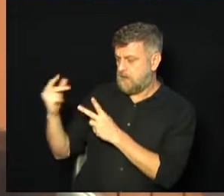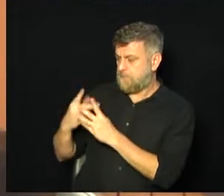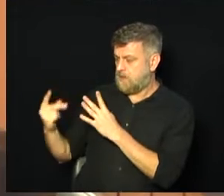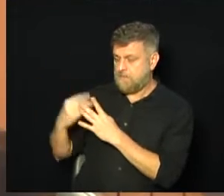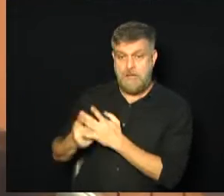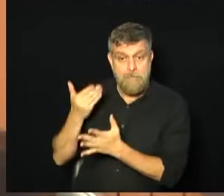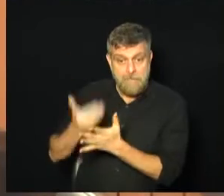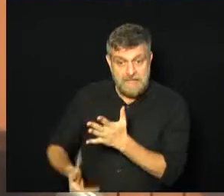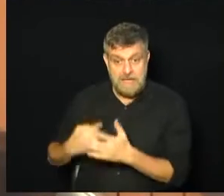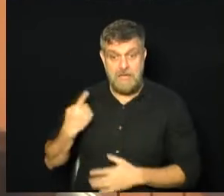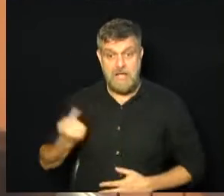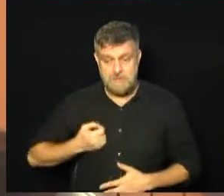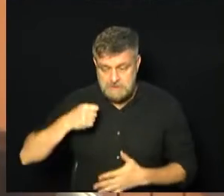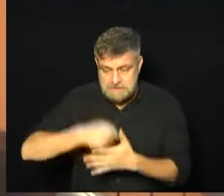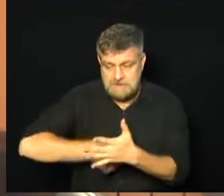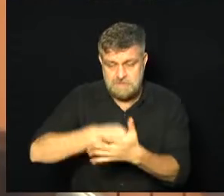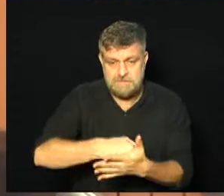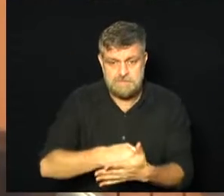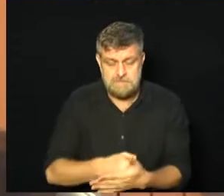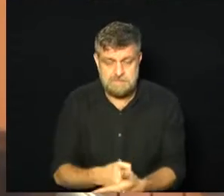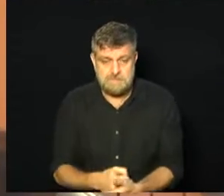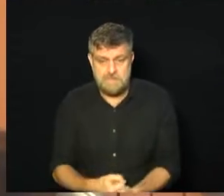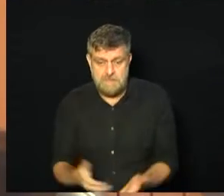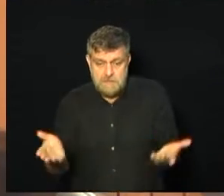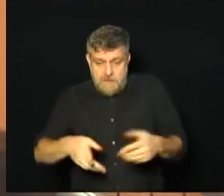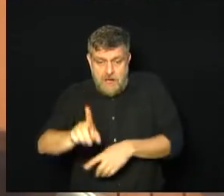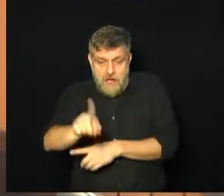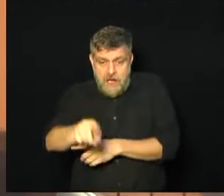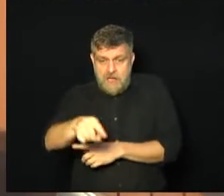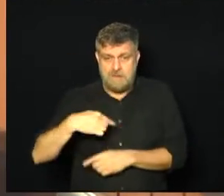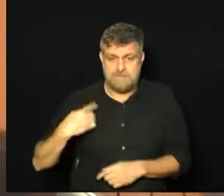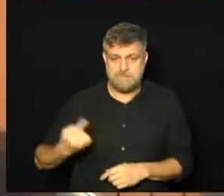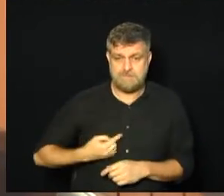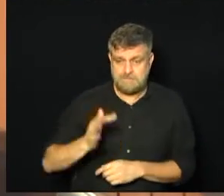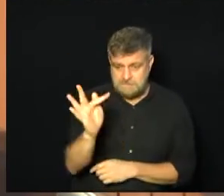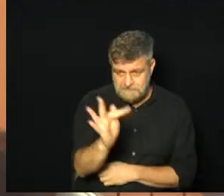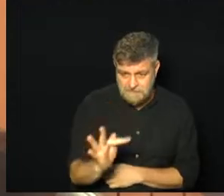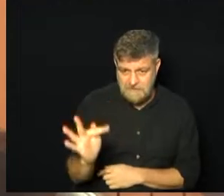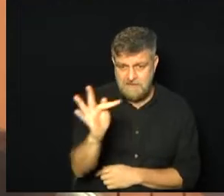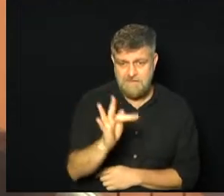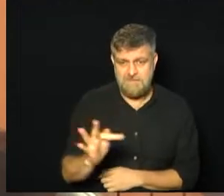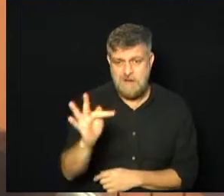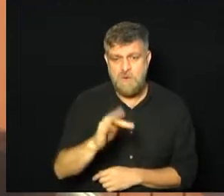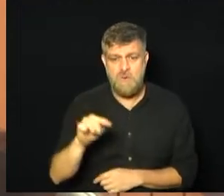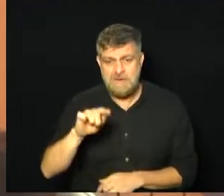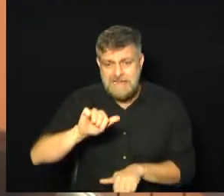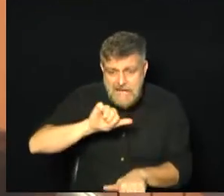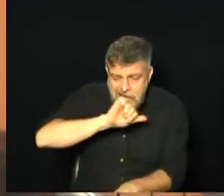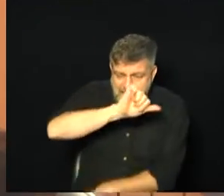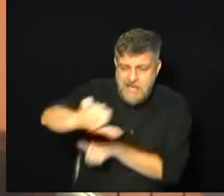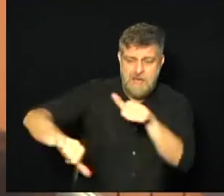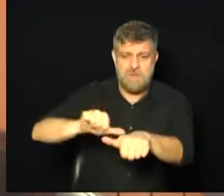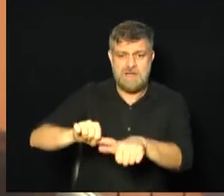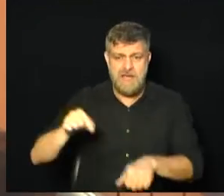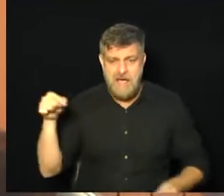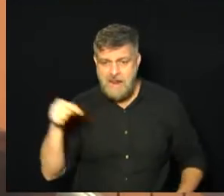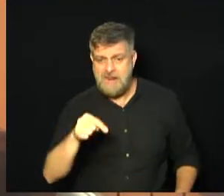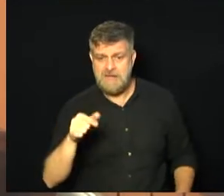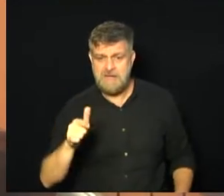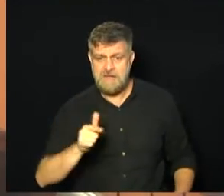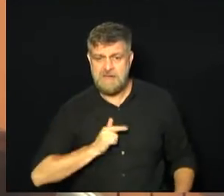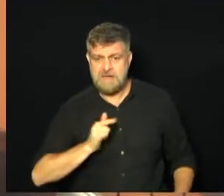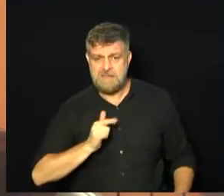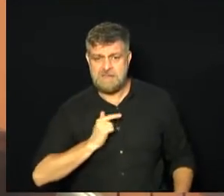que a nossa luta é essa, de transformar a universidade e colocar a universidade